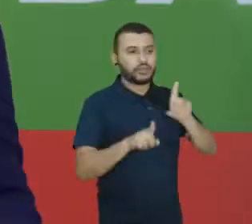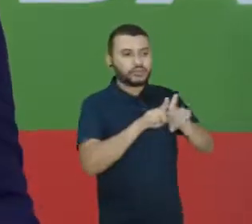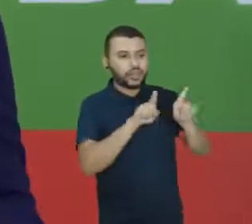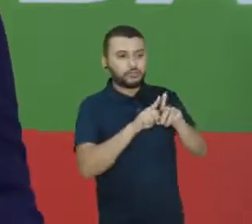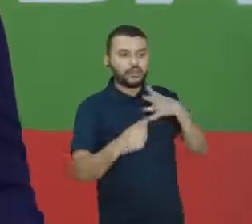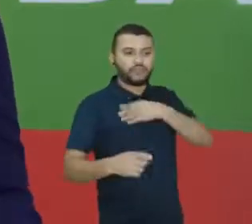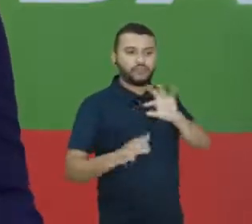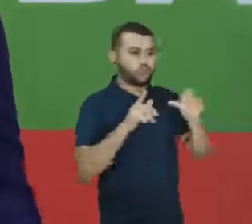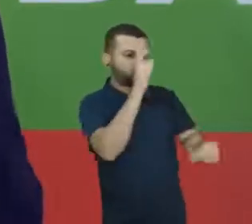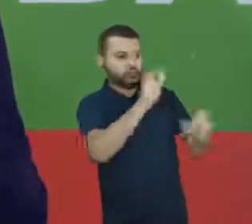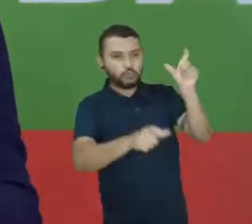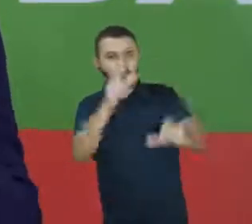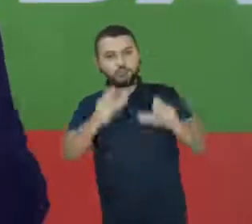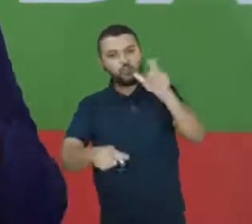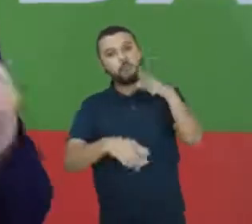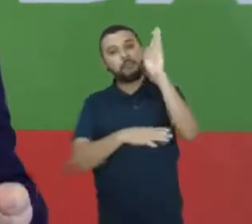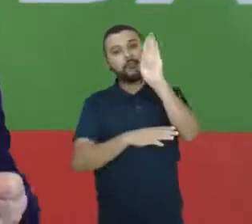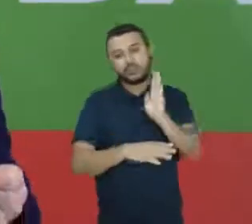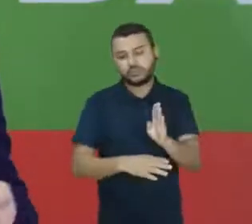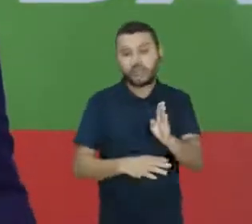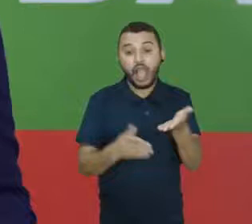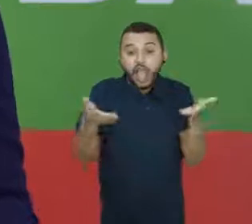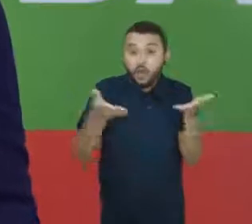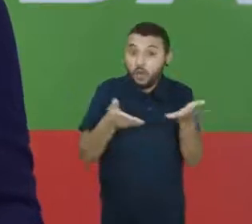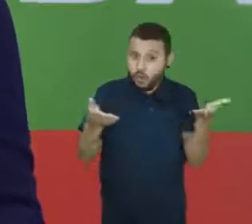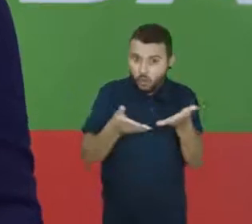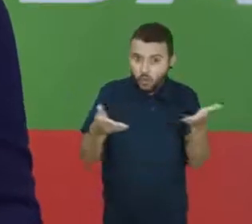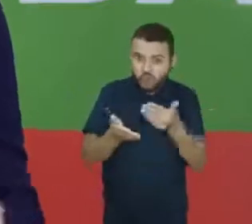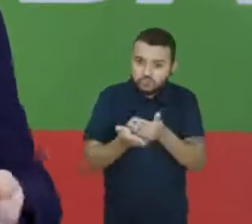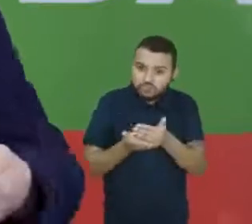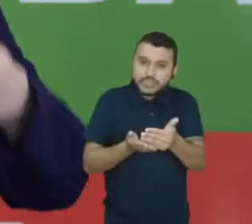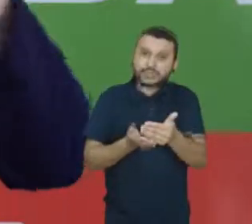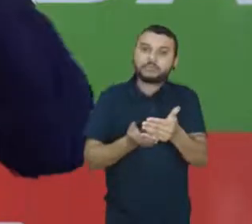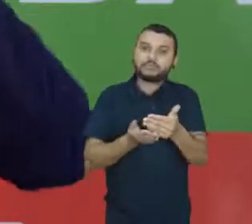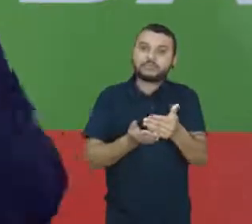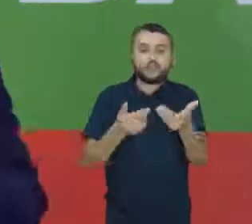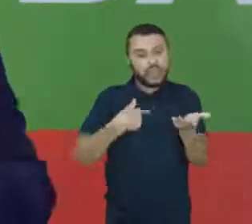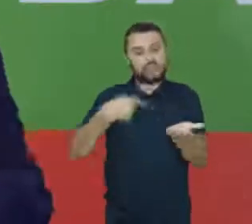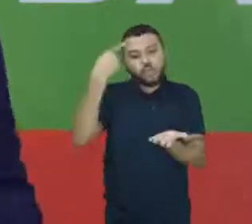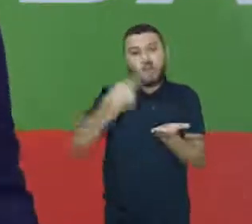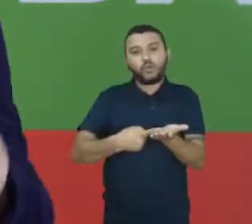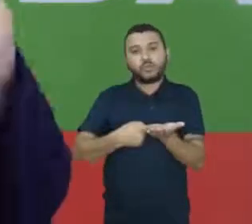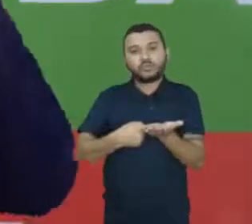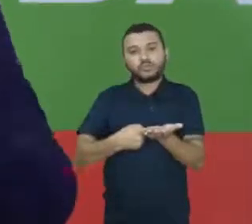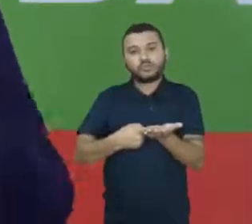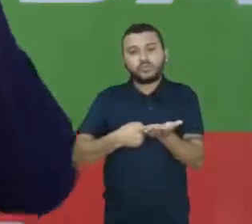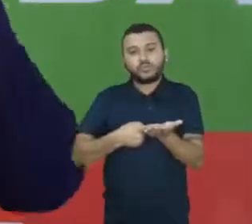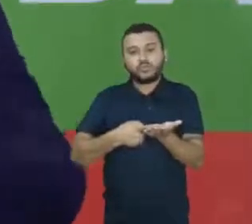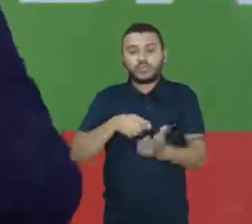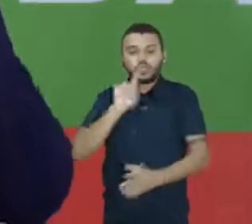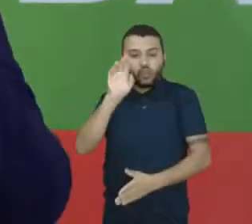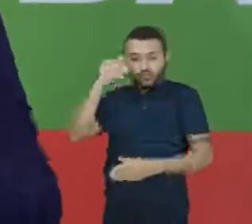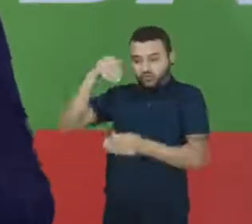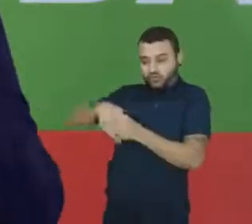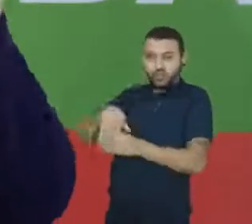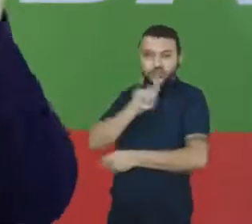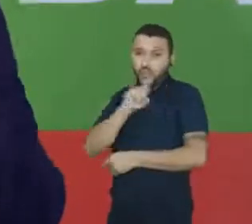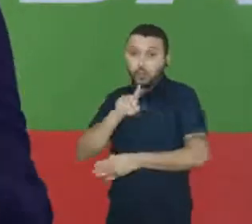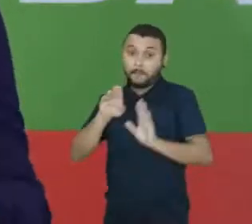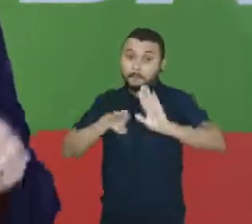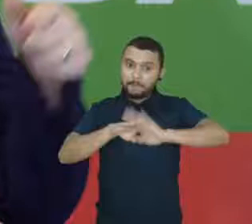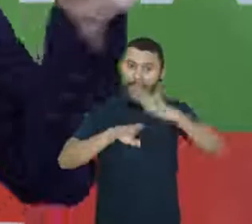do Brasil. Portanto, fica aqui, a partir de agora, um compromisso, não apenas do meu voto, mas do meu total